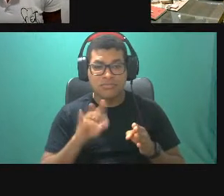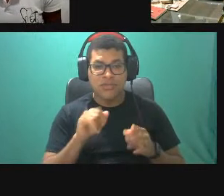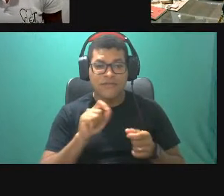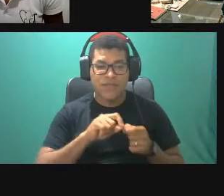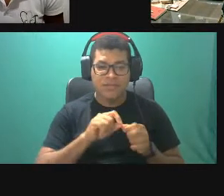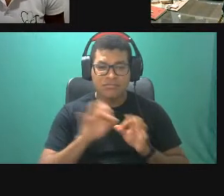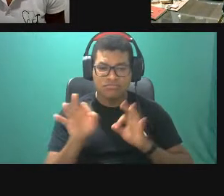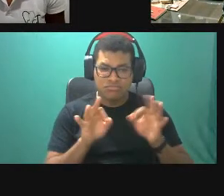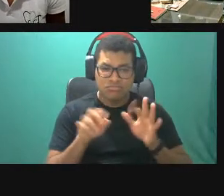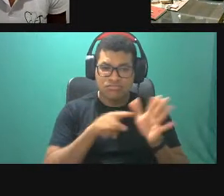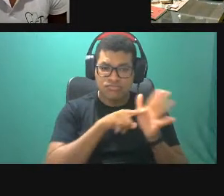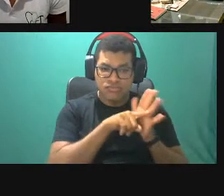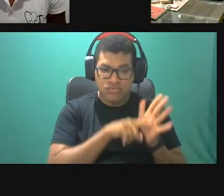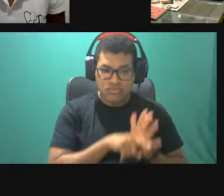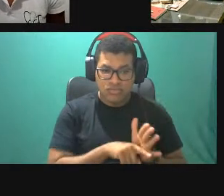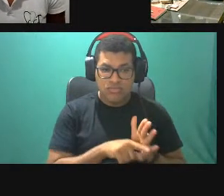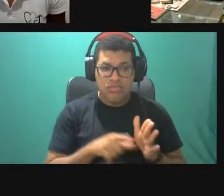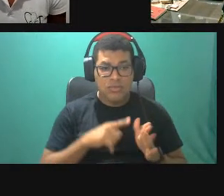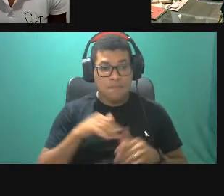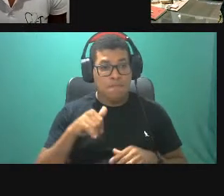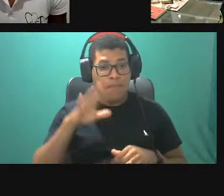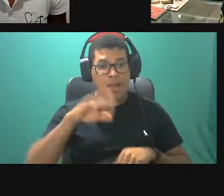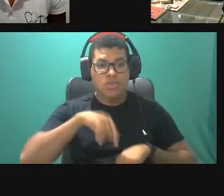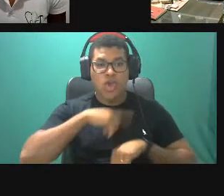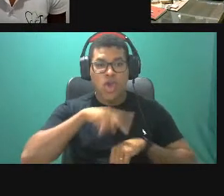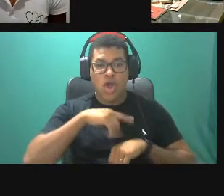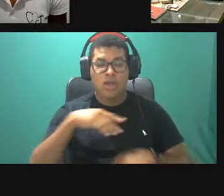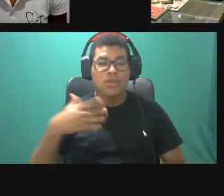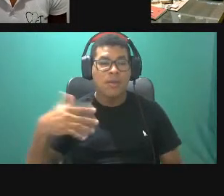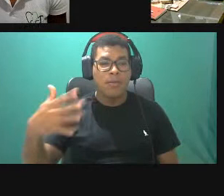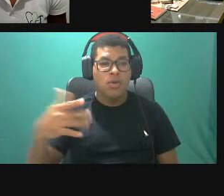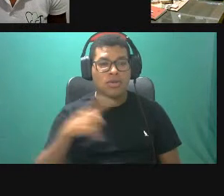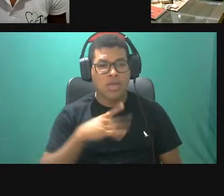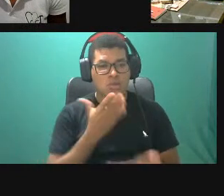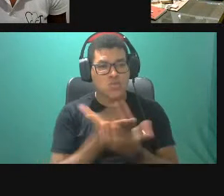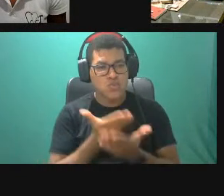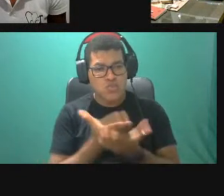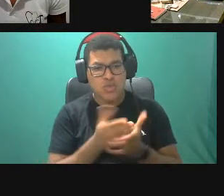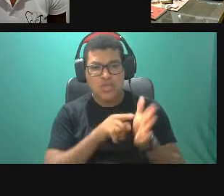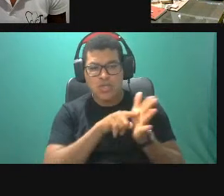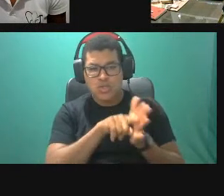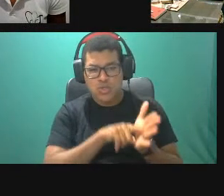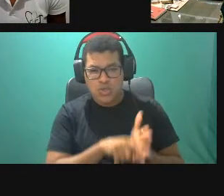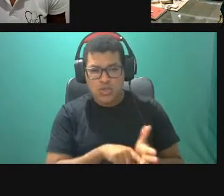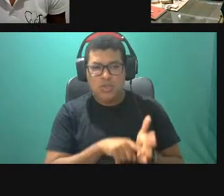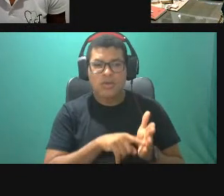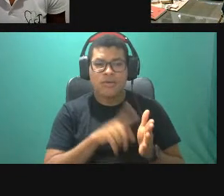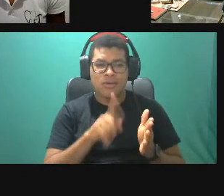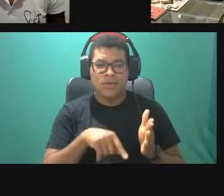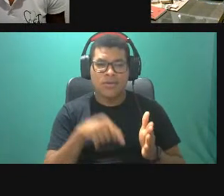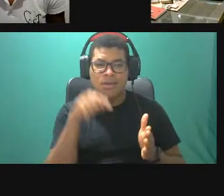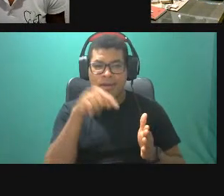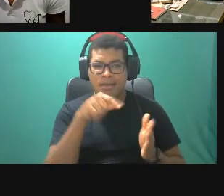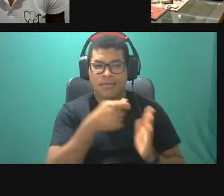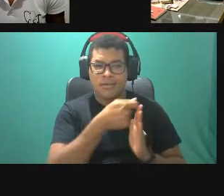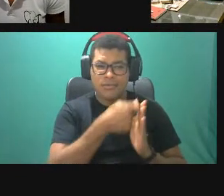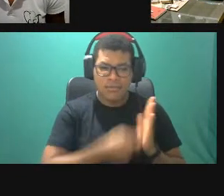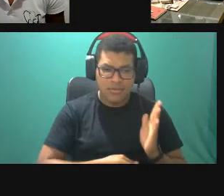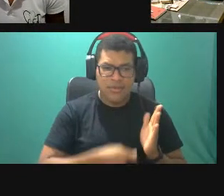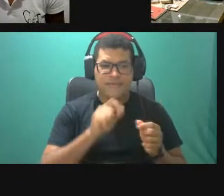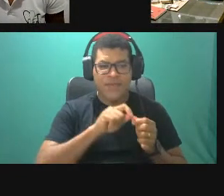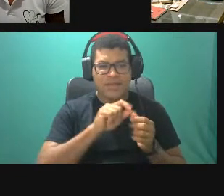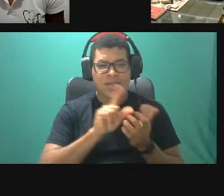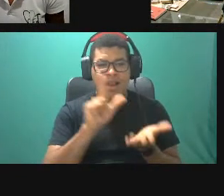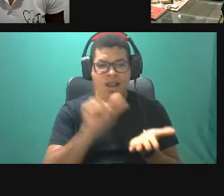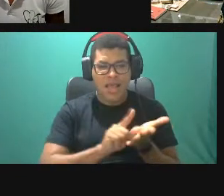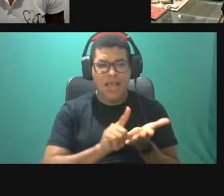exame, mas você tem ali muito mais horas depois de estudo desse caso, desse processo, redação do laudo, né? Que às